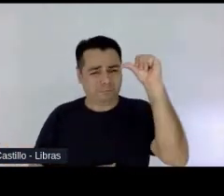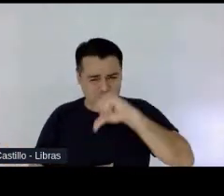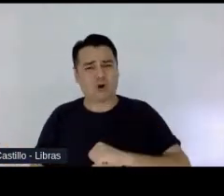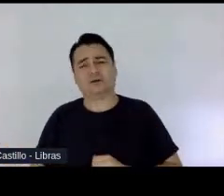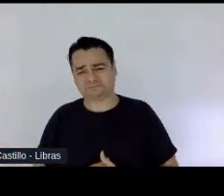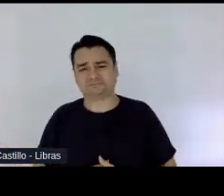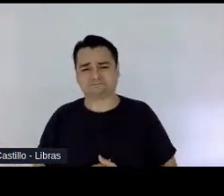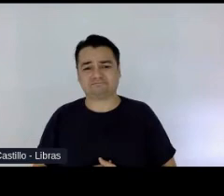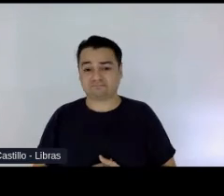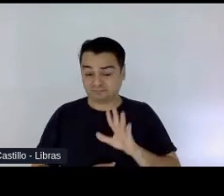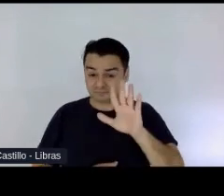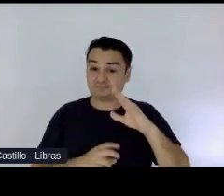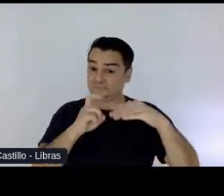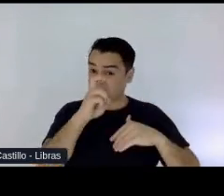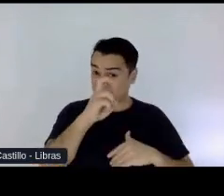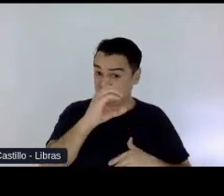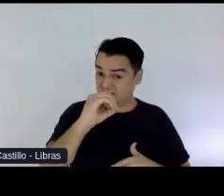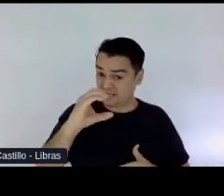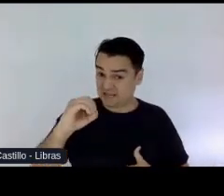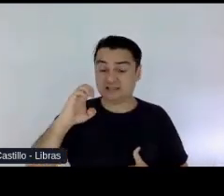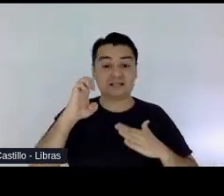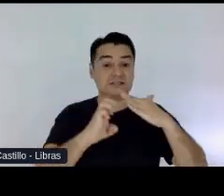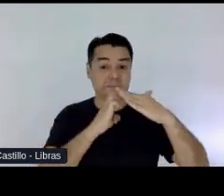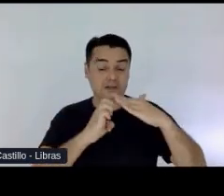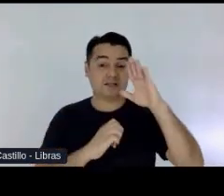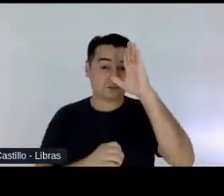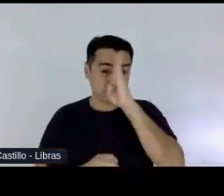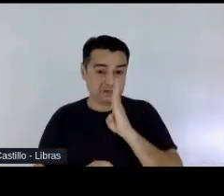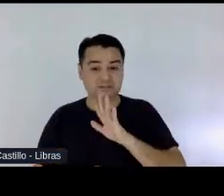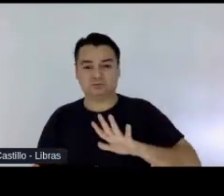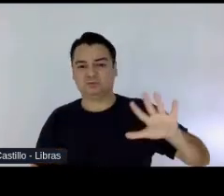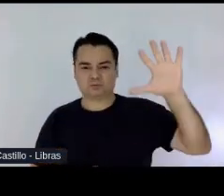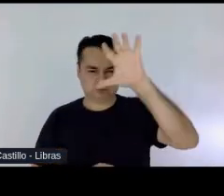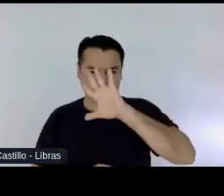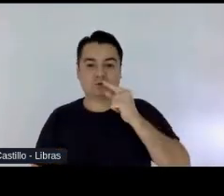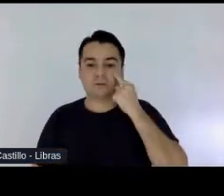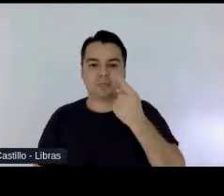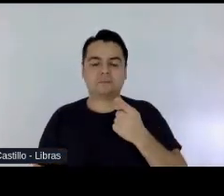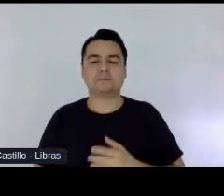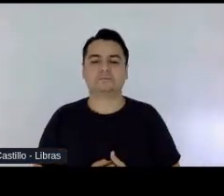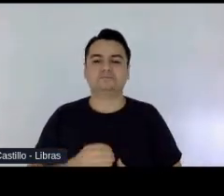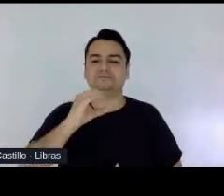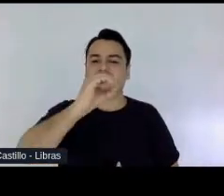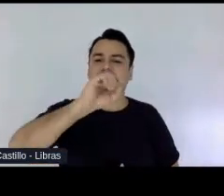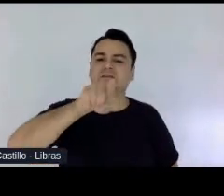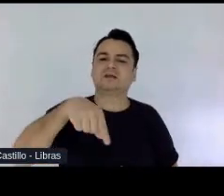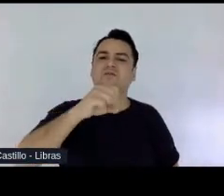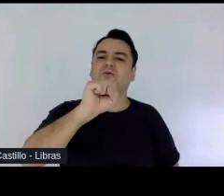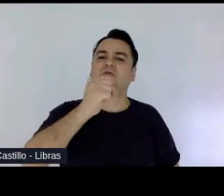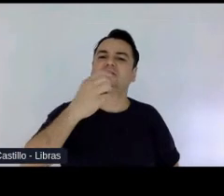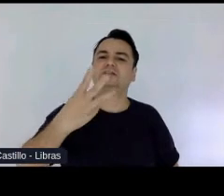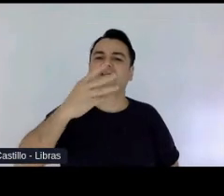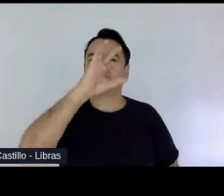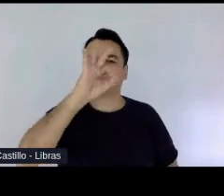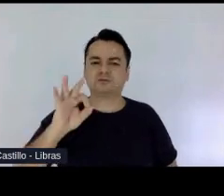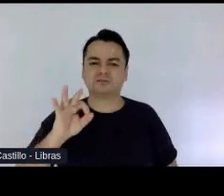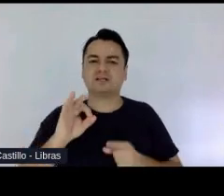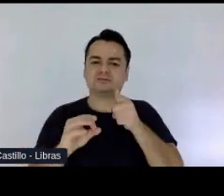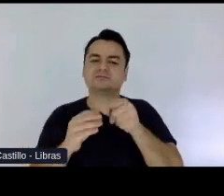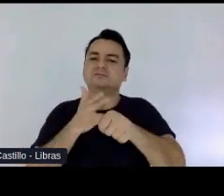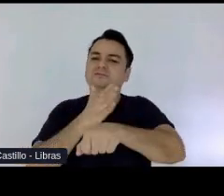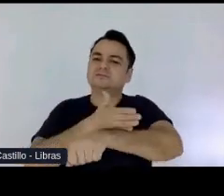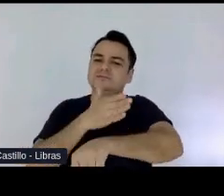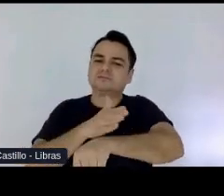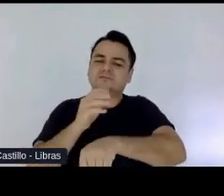né? Então, a gente olha, tudo fica em torno de zero aqui, né? Então, a gente olha 0,83% aprendizes e